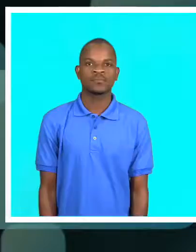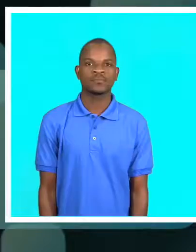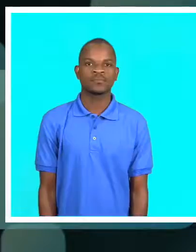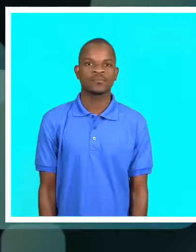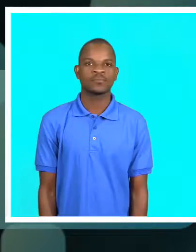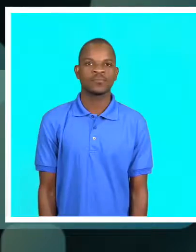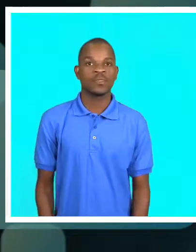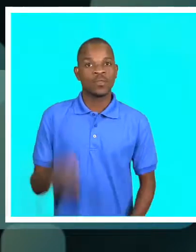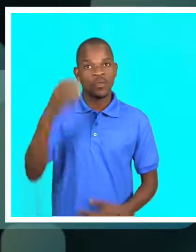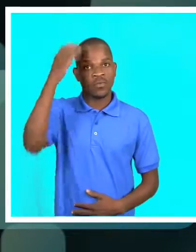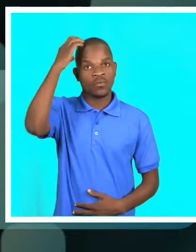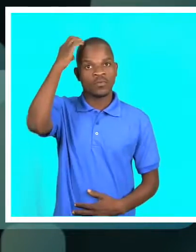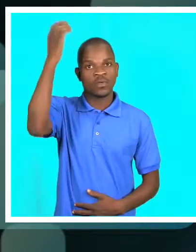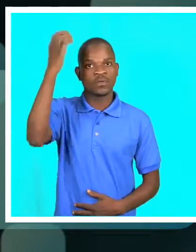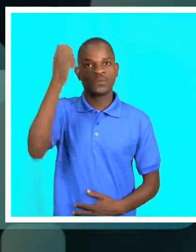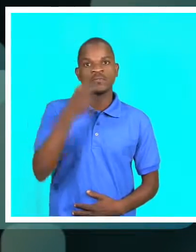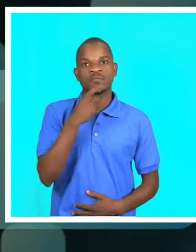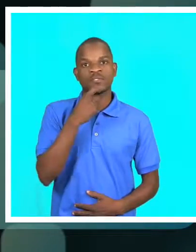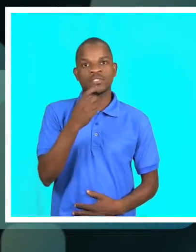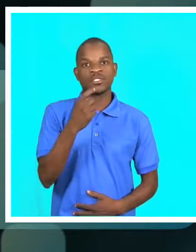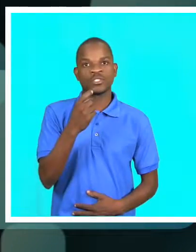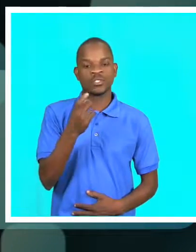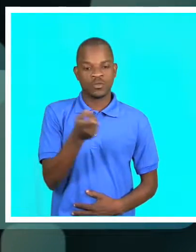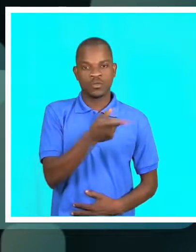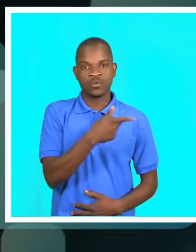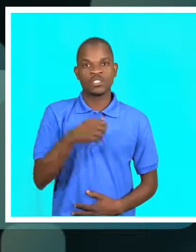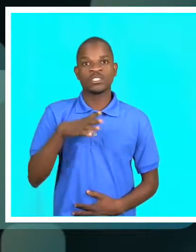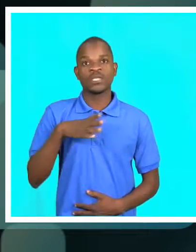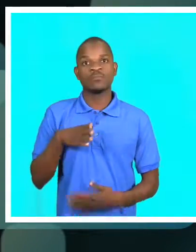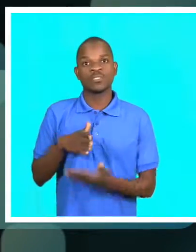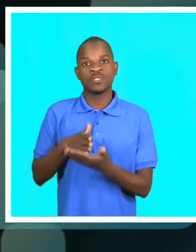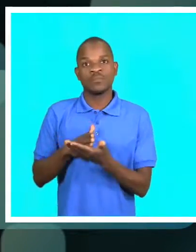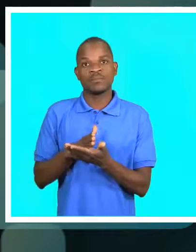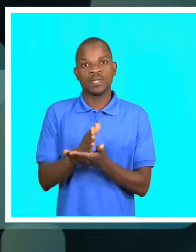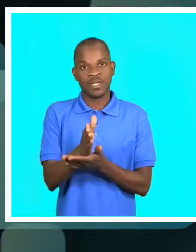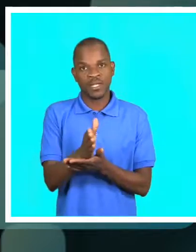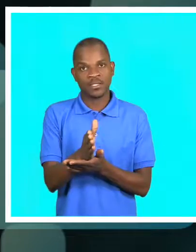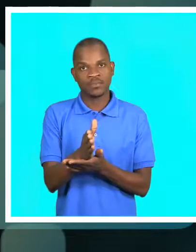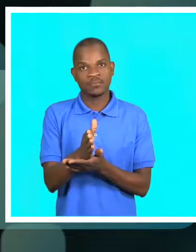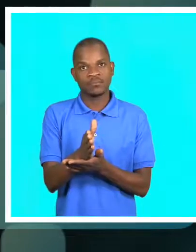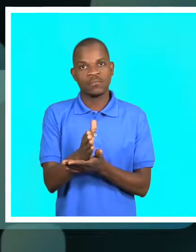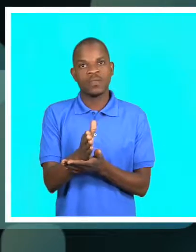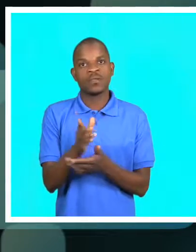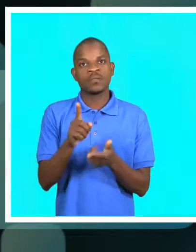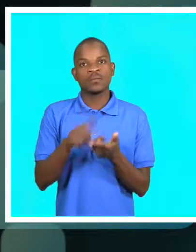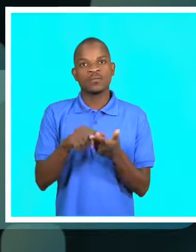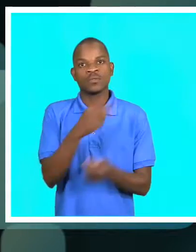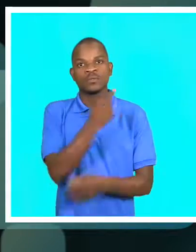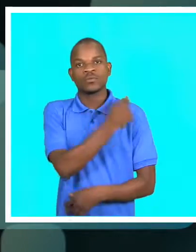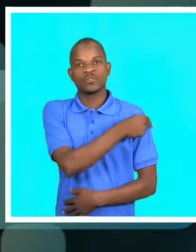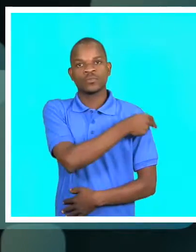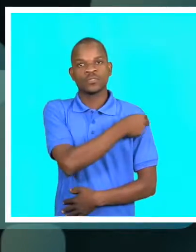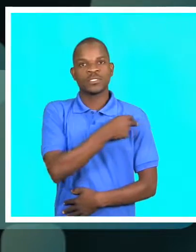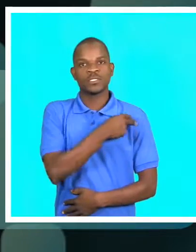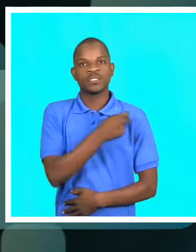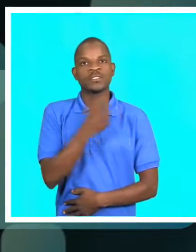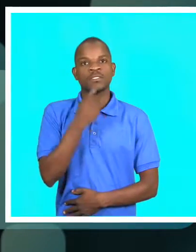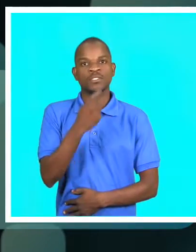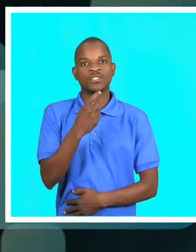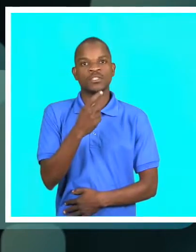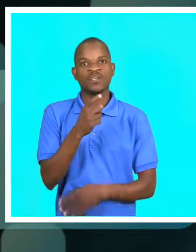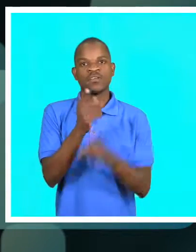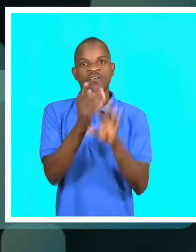O governo diz-nos que devemos ter prioridade no atendimento. Nos hospitais dizem que não